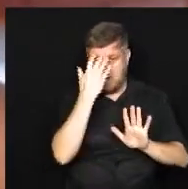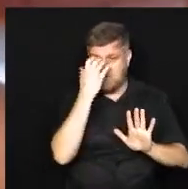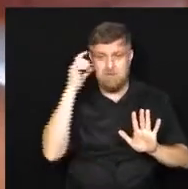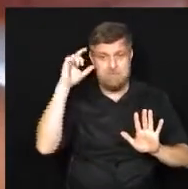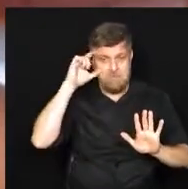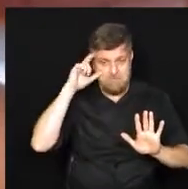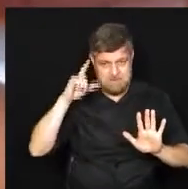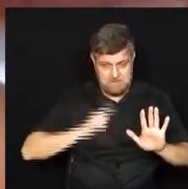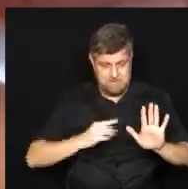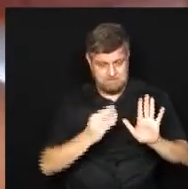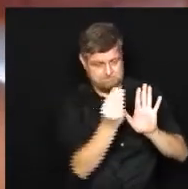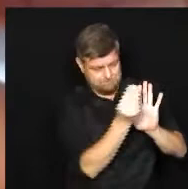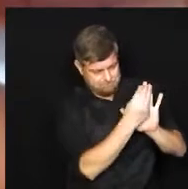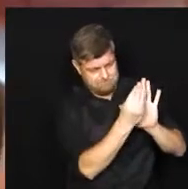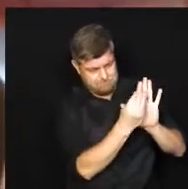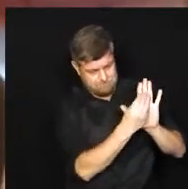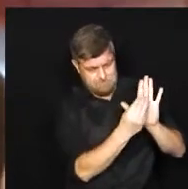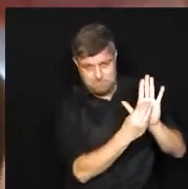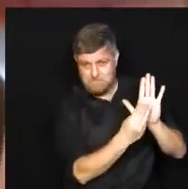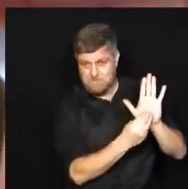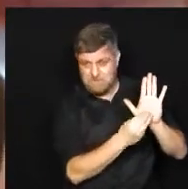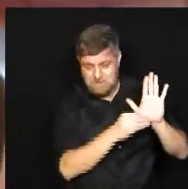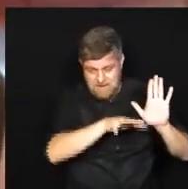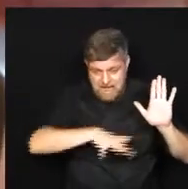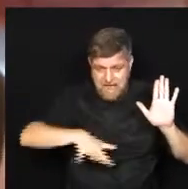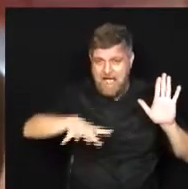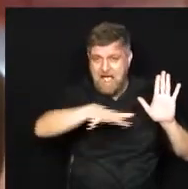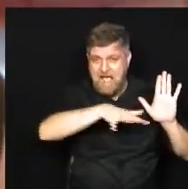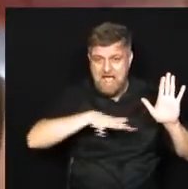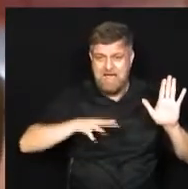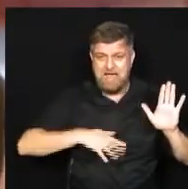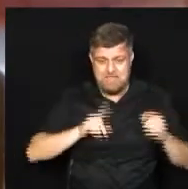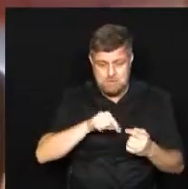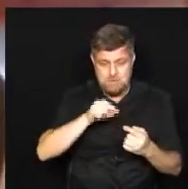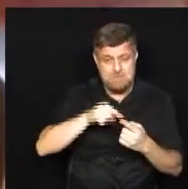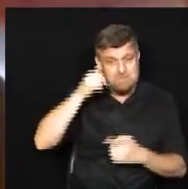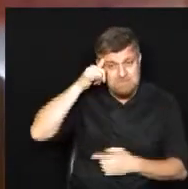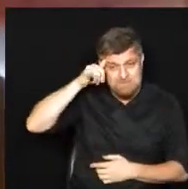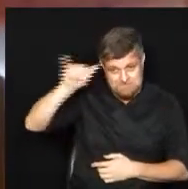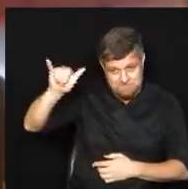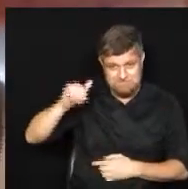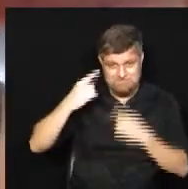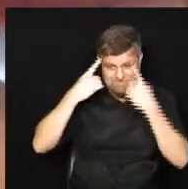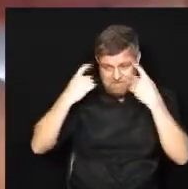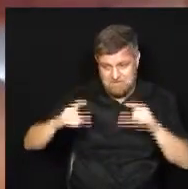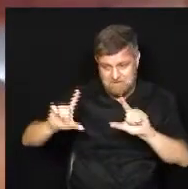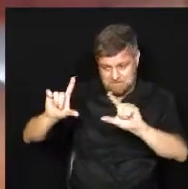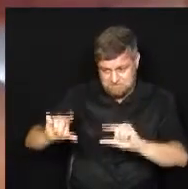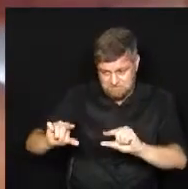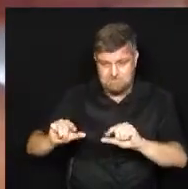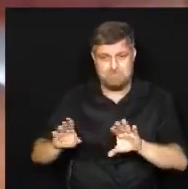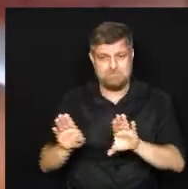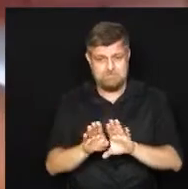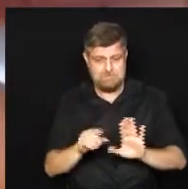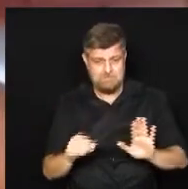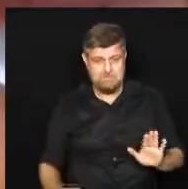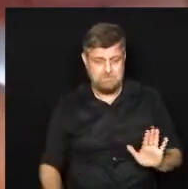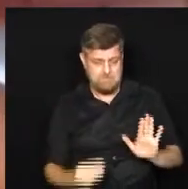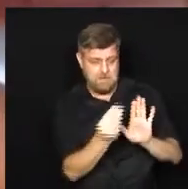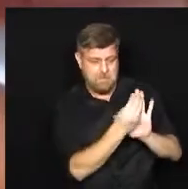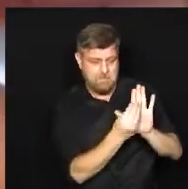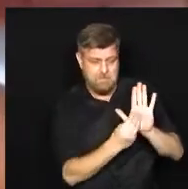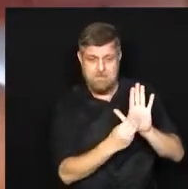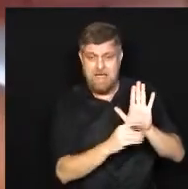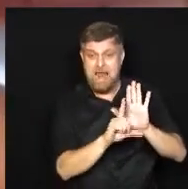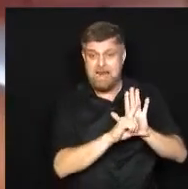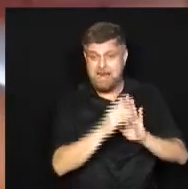dizer, a Lei Maria da Penha, ela prevê uma série de serviços, principalmente serviços de prevenção à violência, e ela possibilita